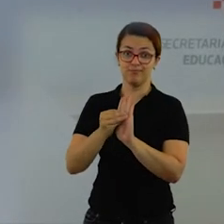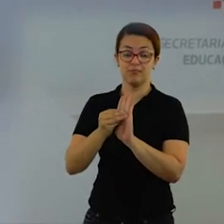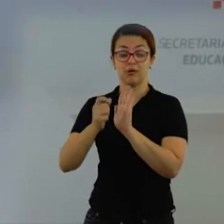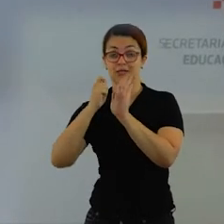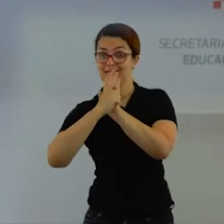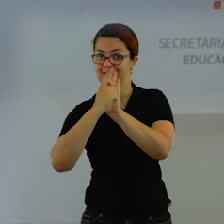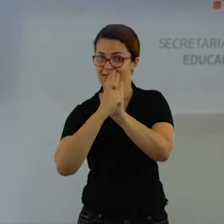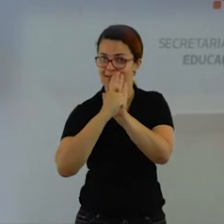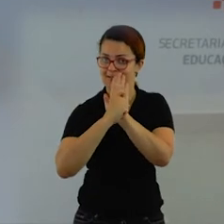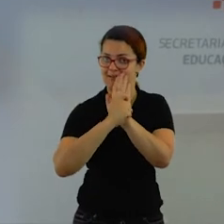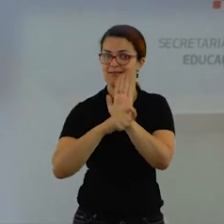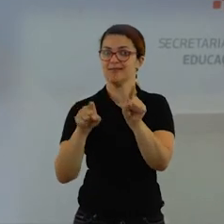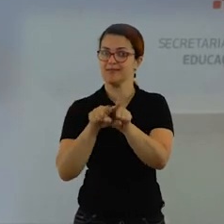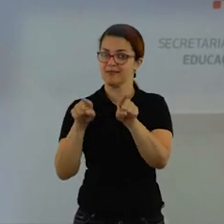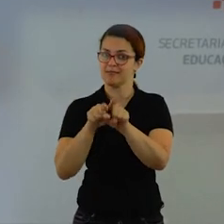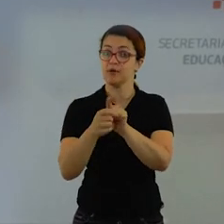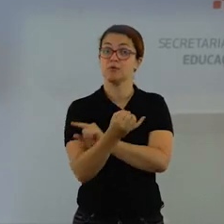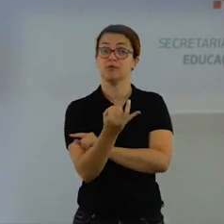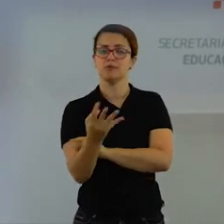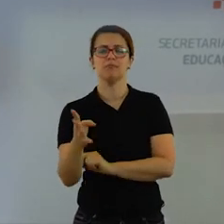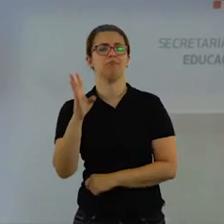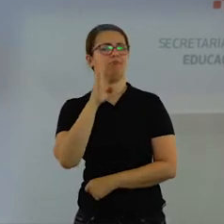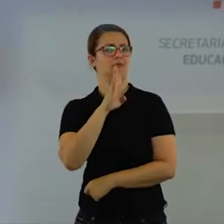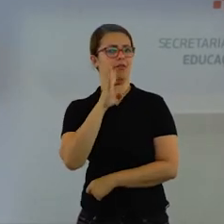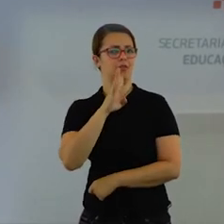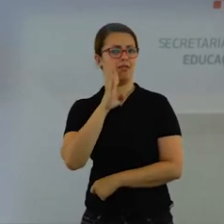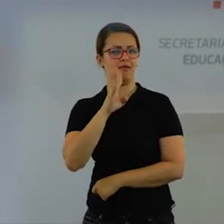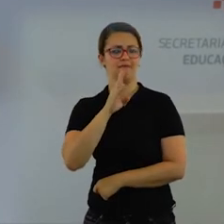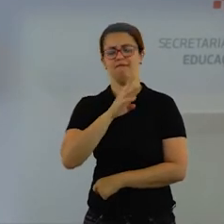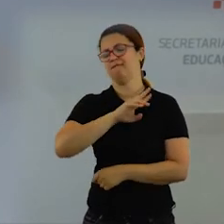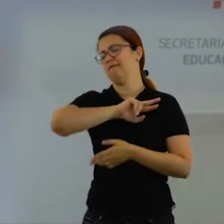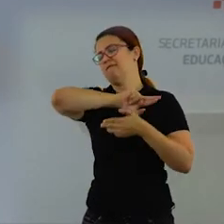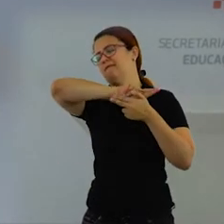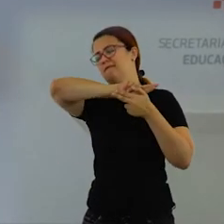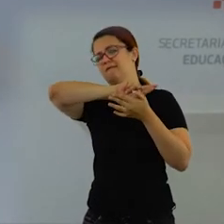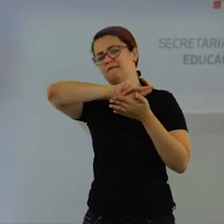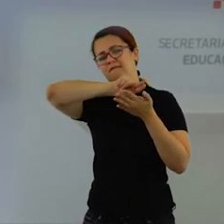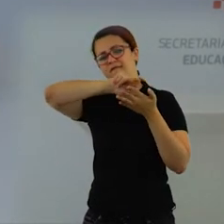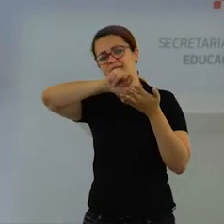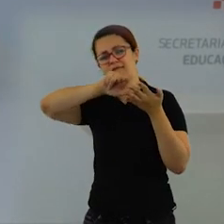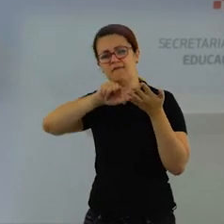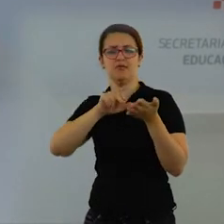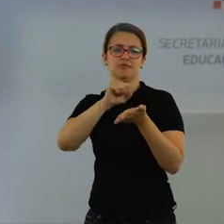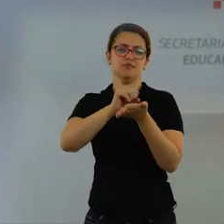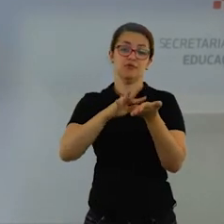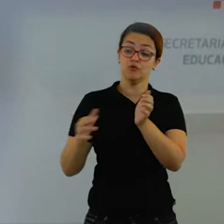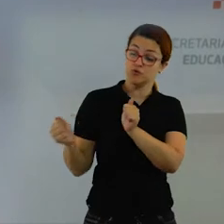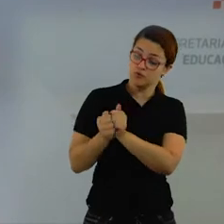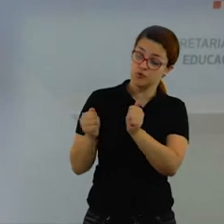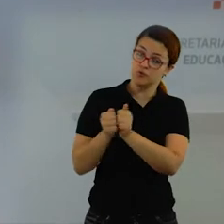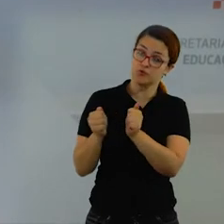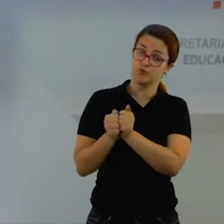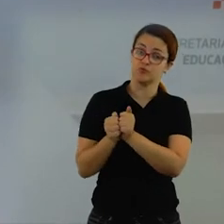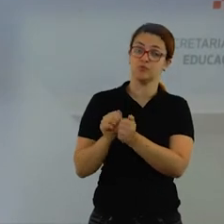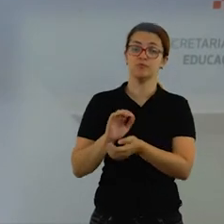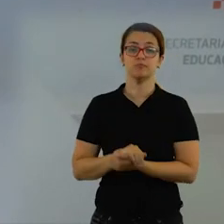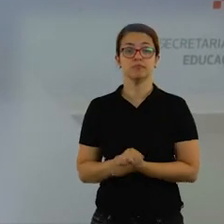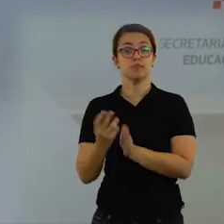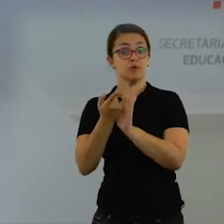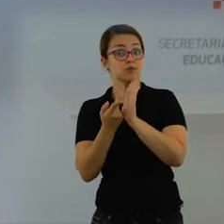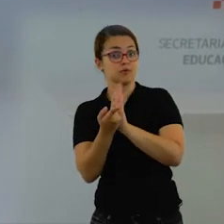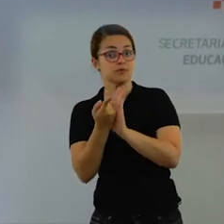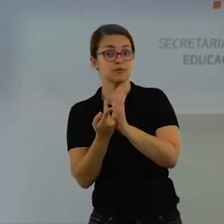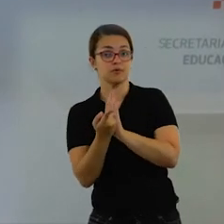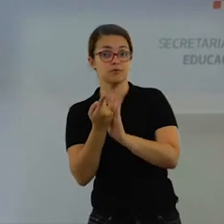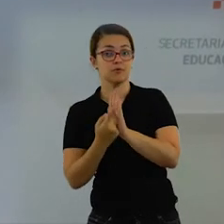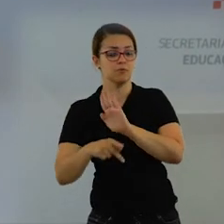algarismo, o número por extenso e a quantidade. É muito legal, gente. Dá várias possibilidades para a criança fazer junto com você.